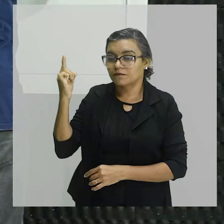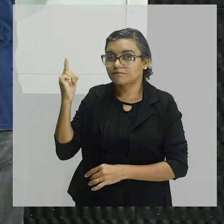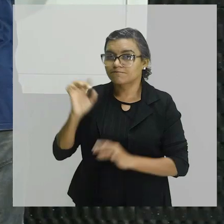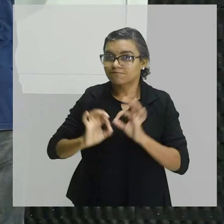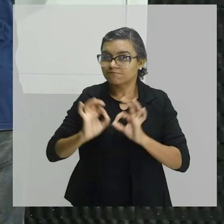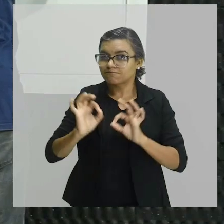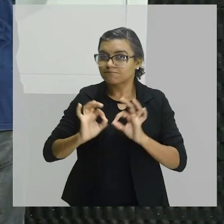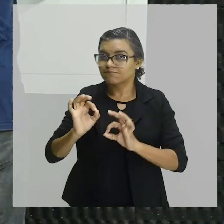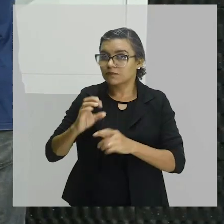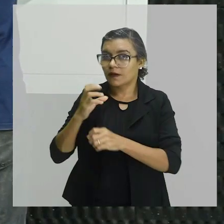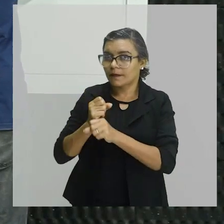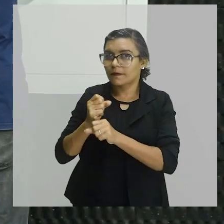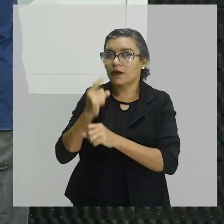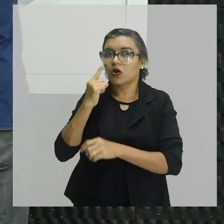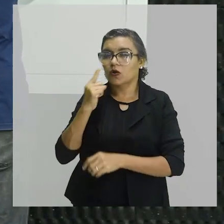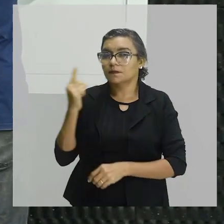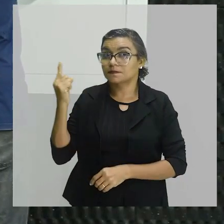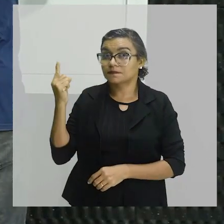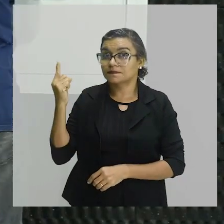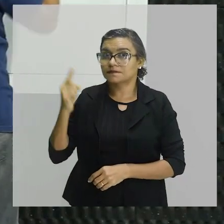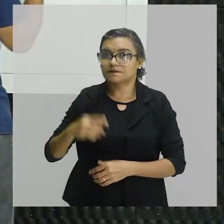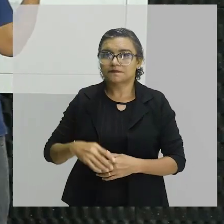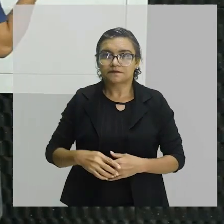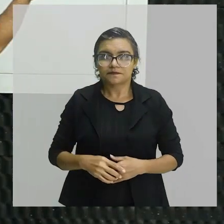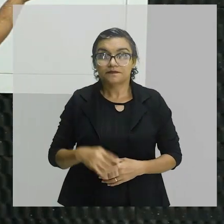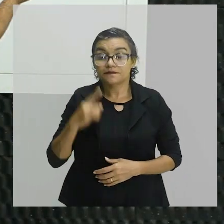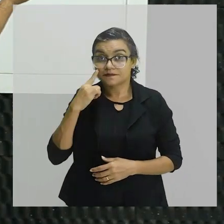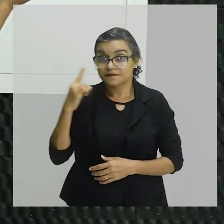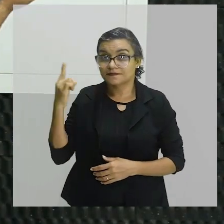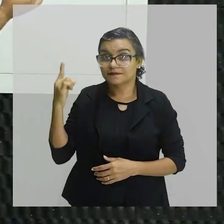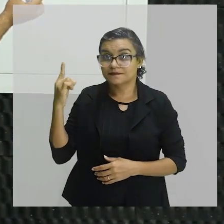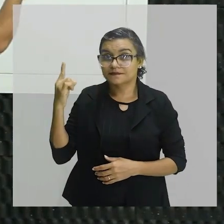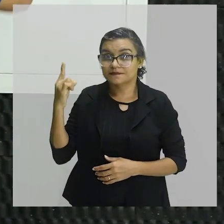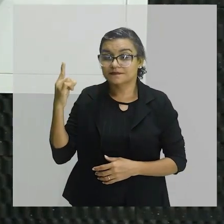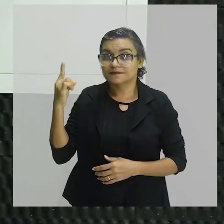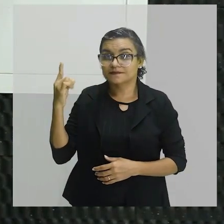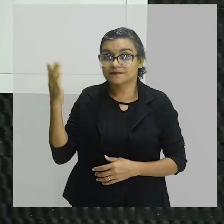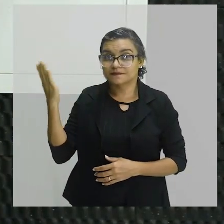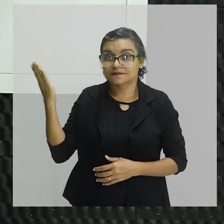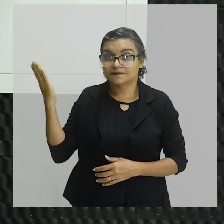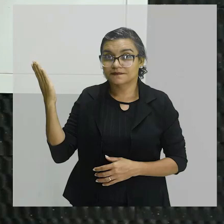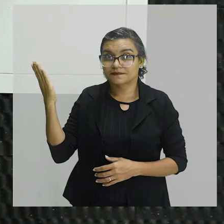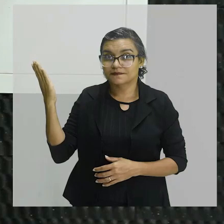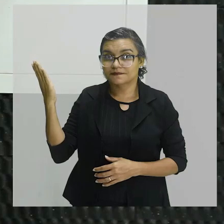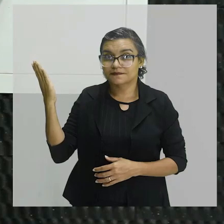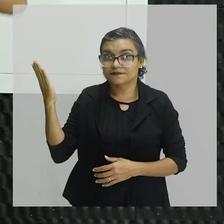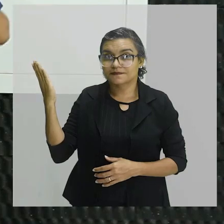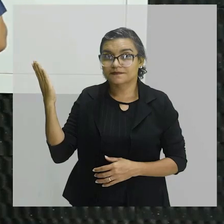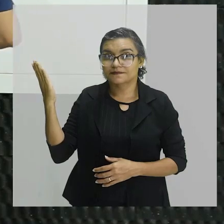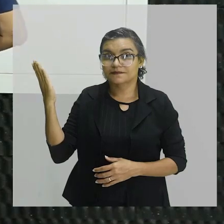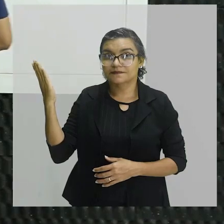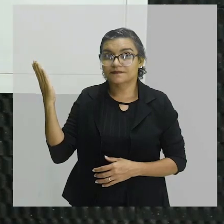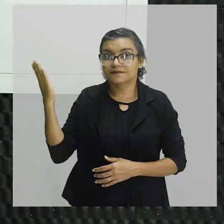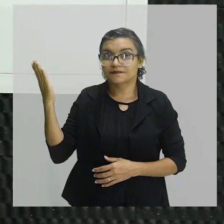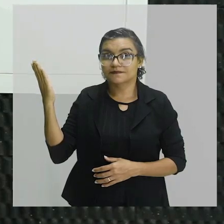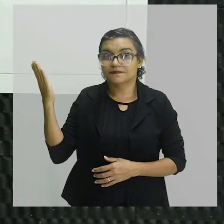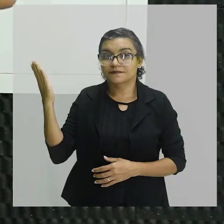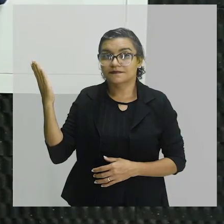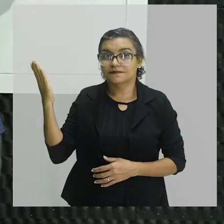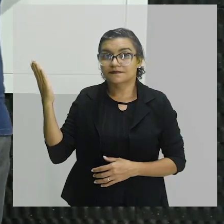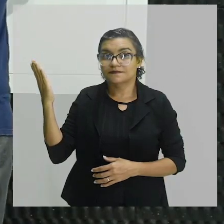mais 4, 49, não é isso? 49, então vem para cá, né?